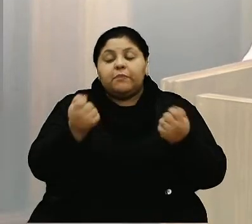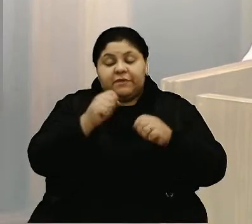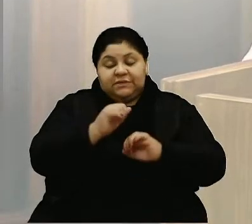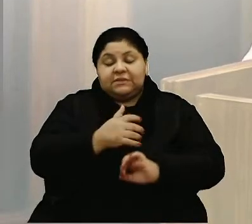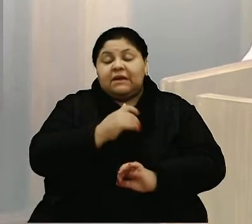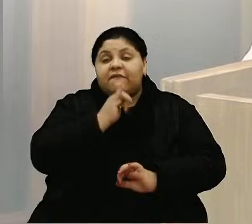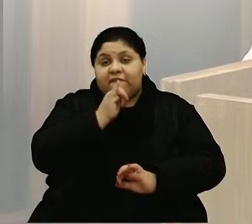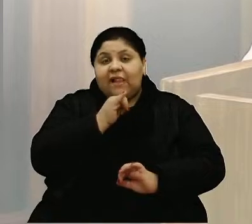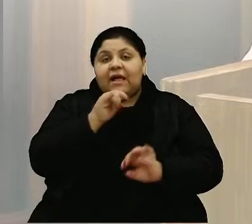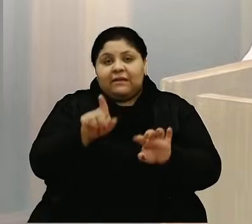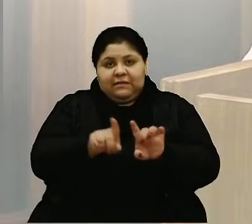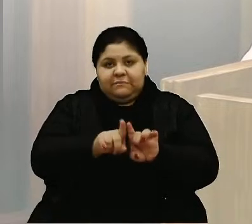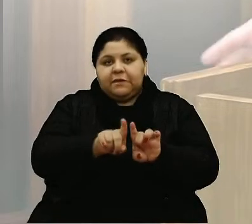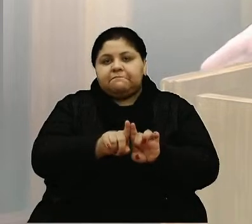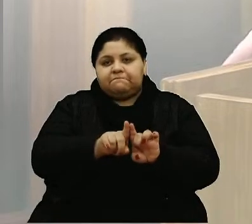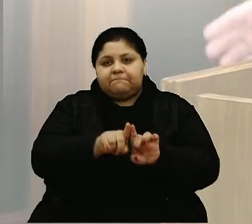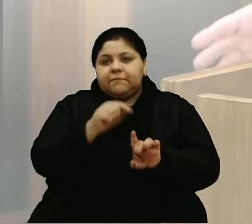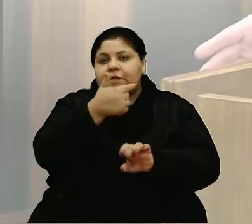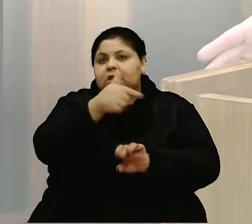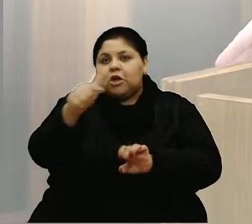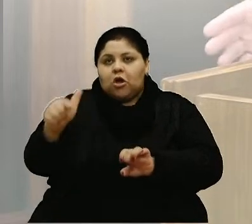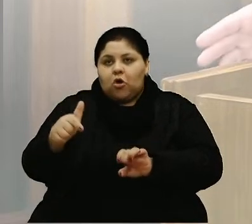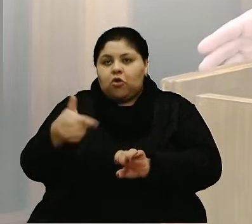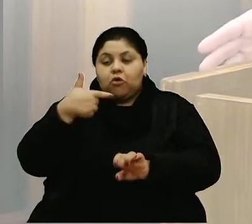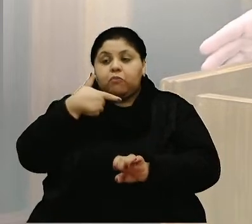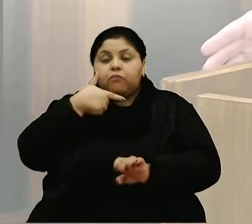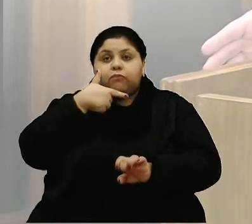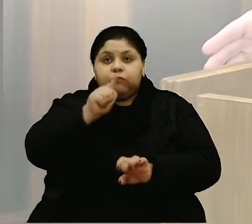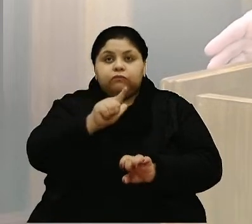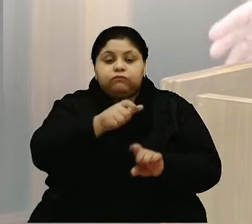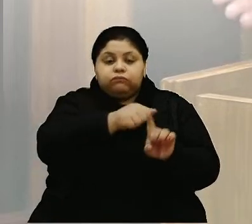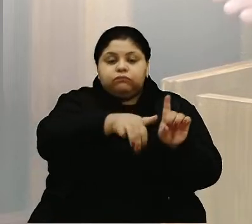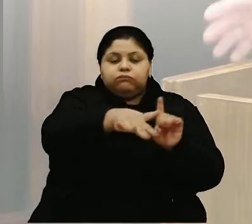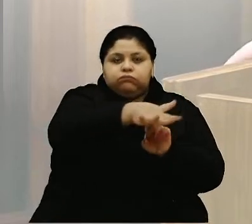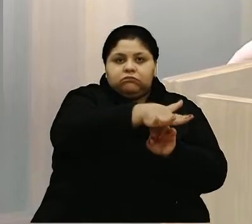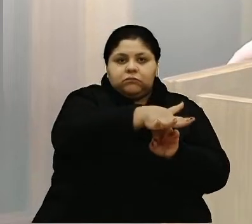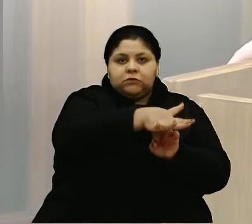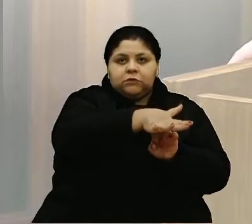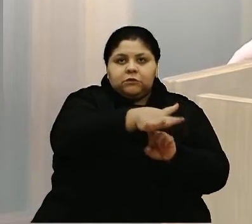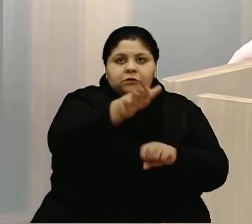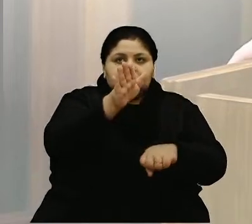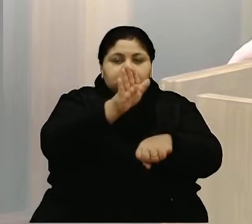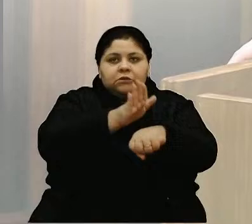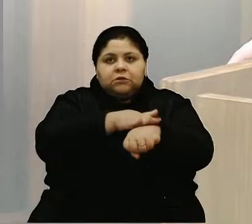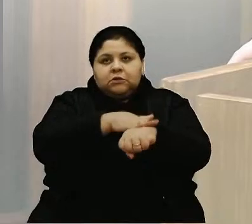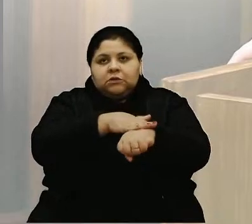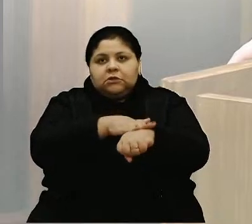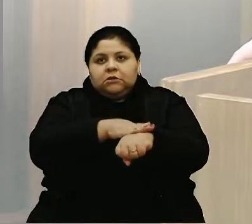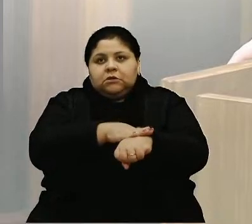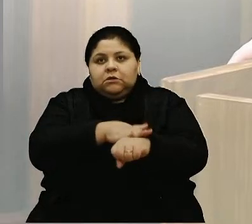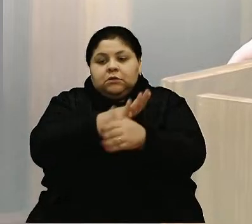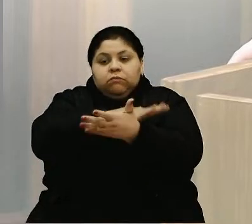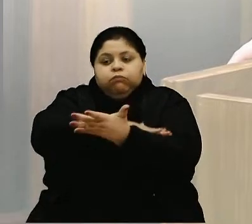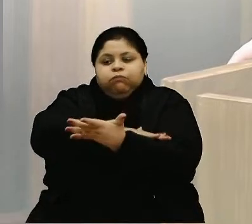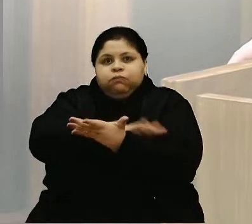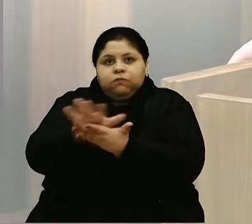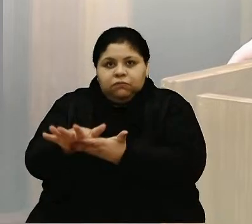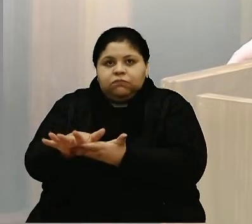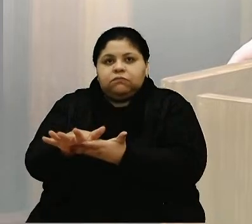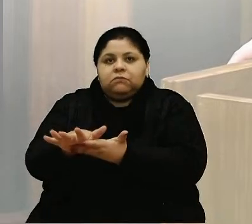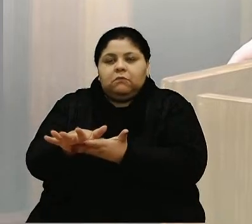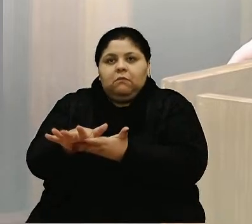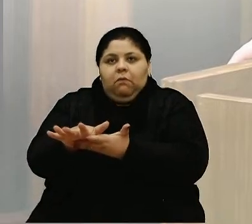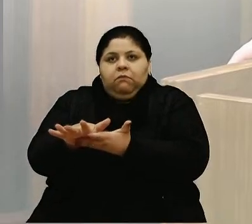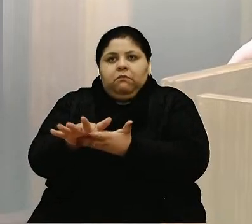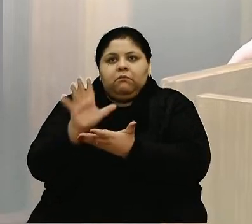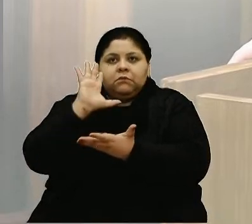deixar de citar e registrar outras grandes contribuições para a sociedade nos momentos de calamidade que acometeram